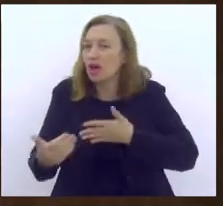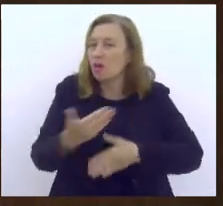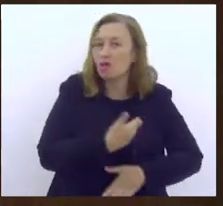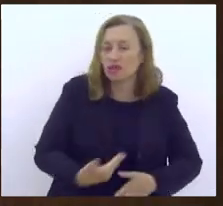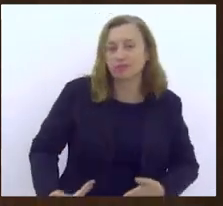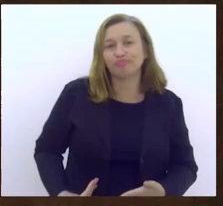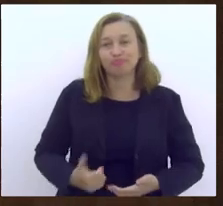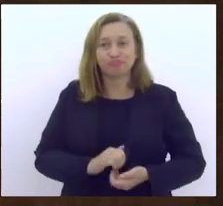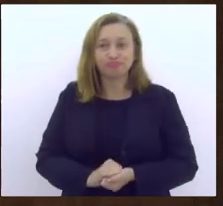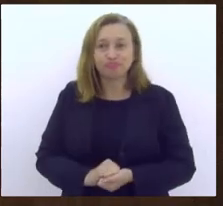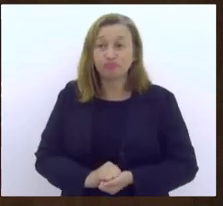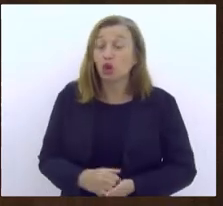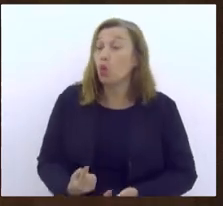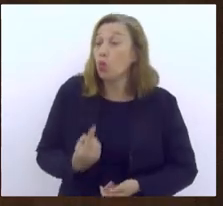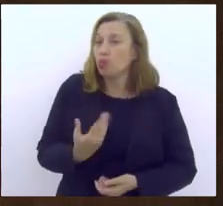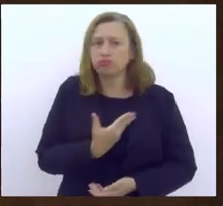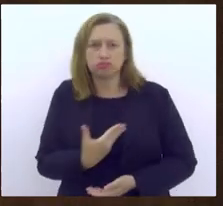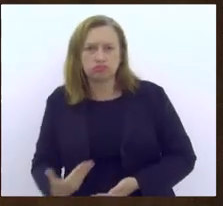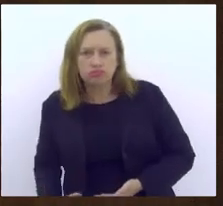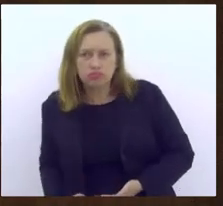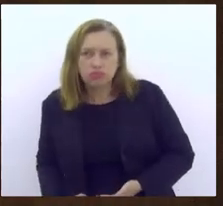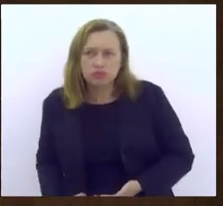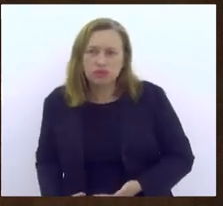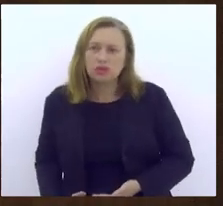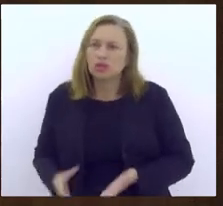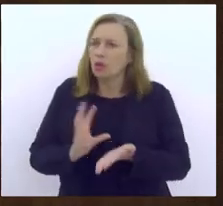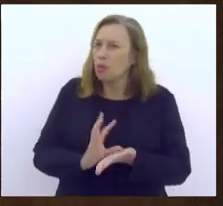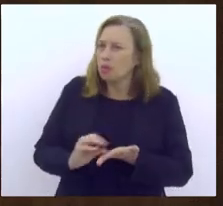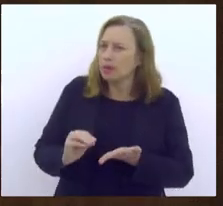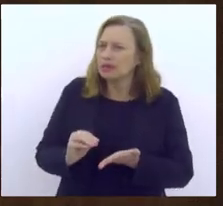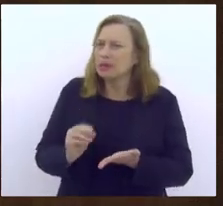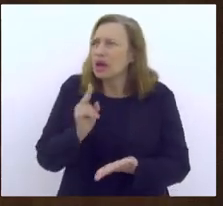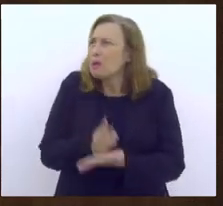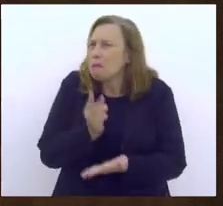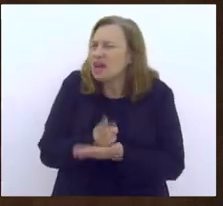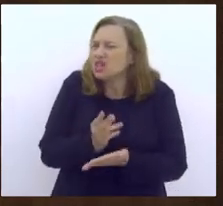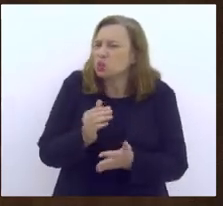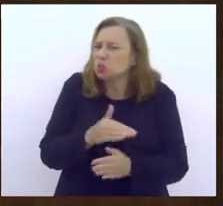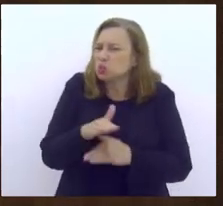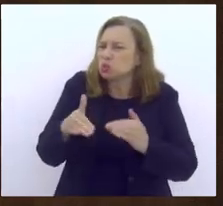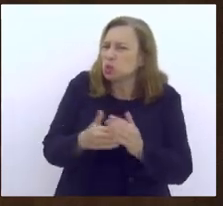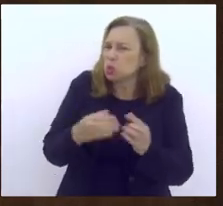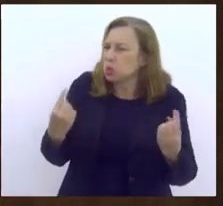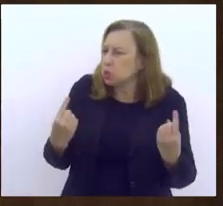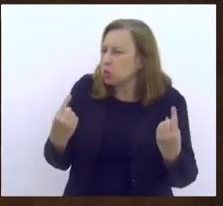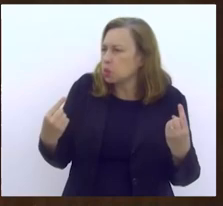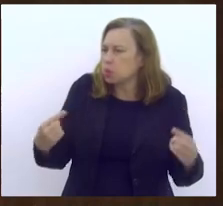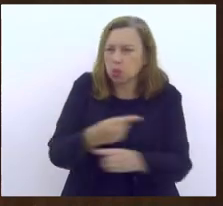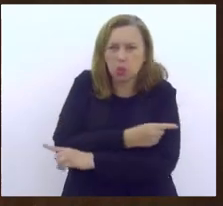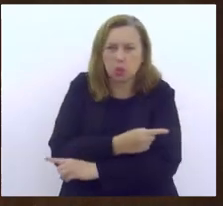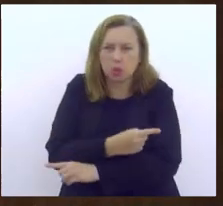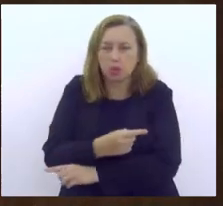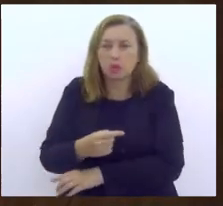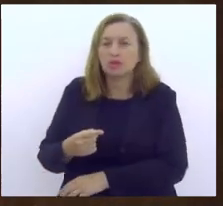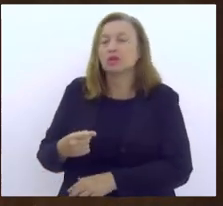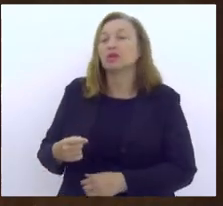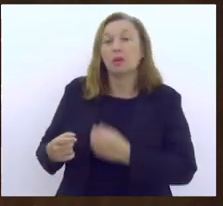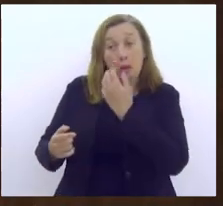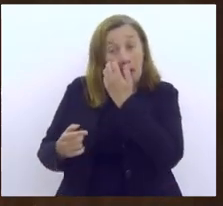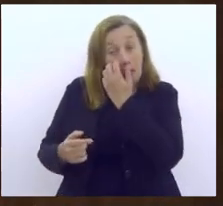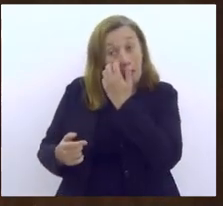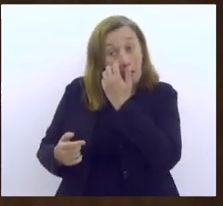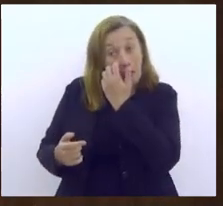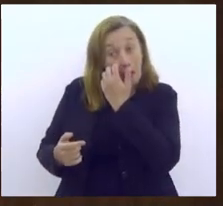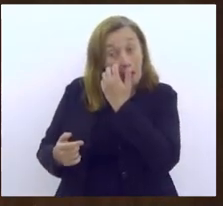governo. Um governo que tem, inclusive, como pauta, apesar de todas as nossas discordâncias com a forma como ele encaminha o debate da segurança pública, tem